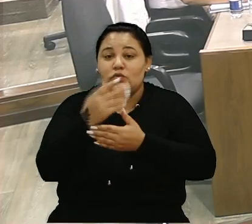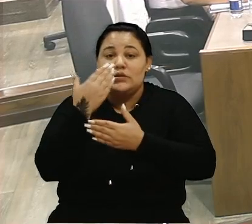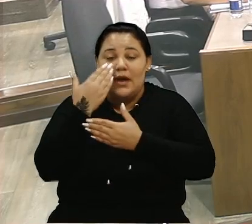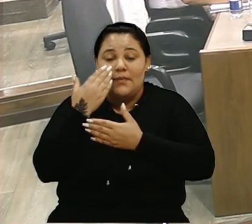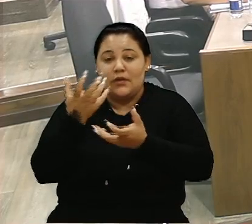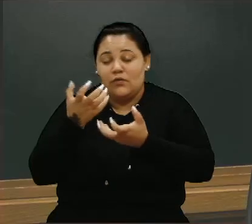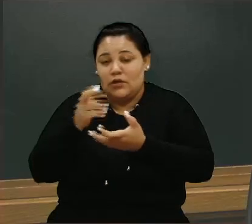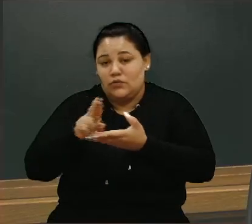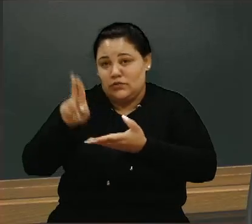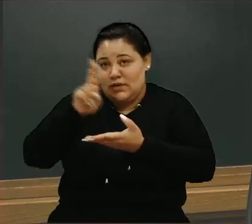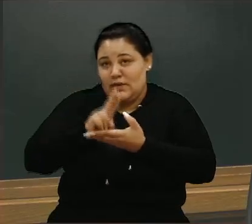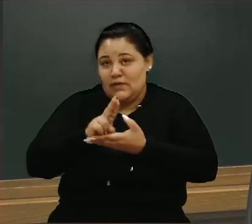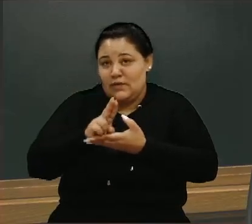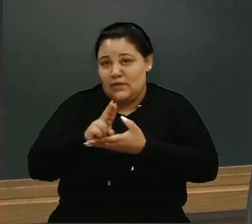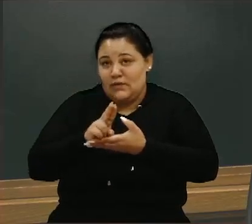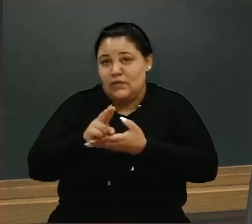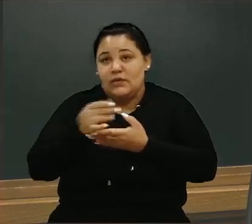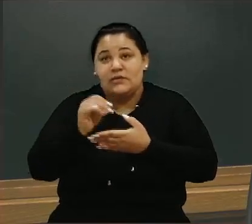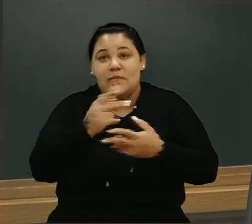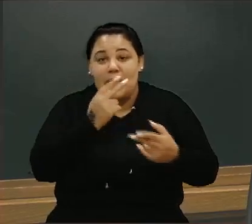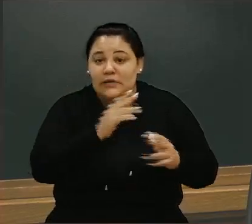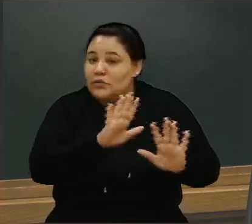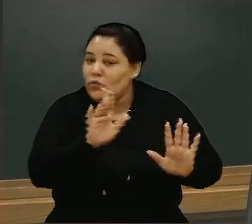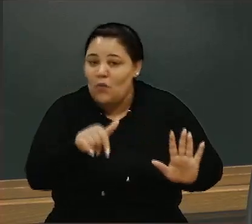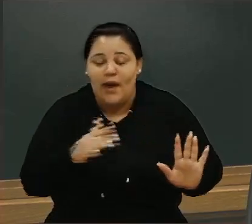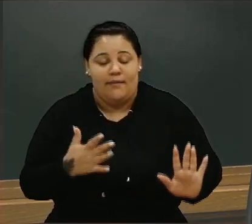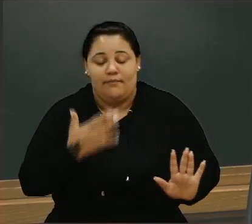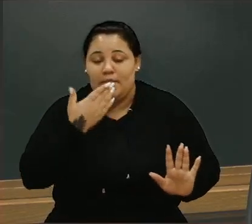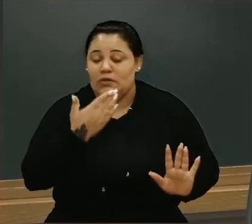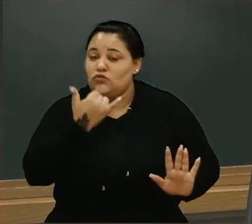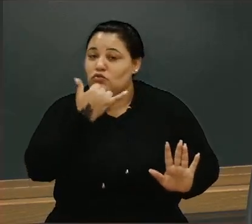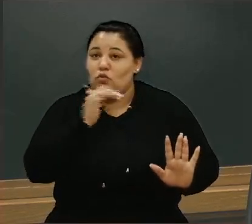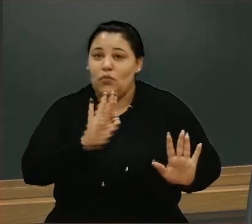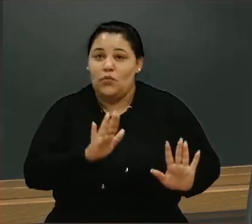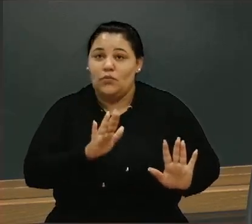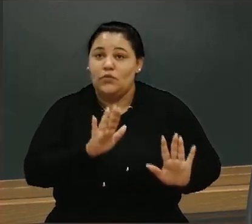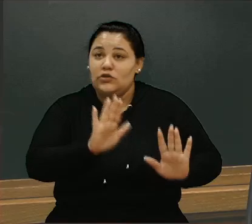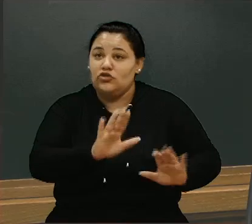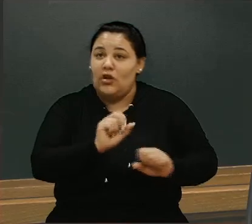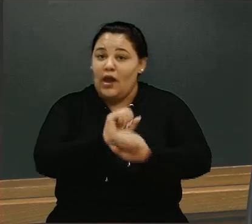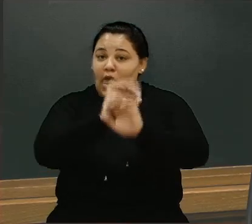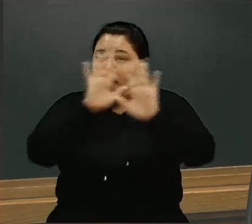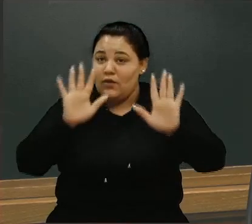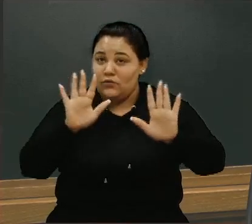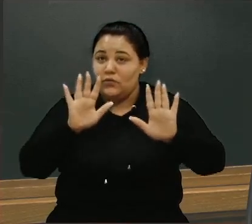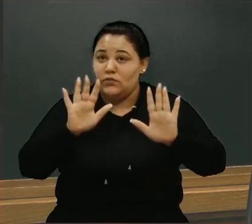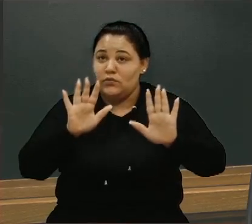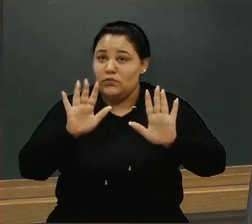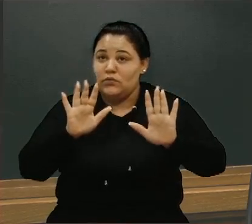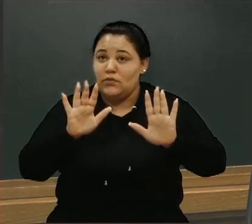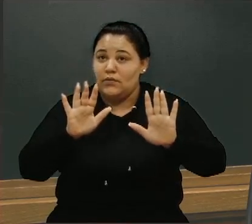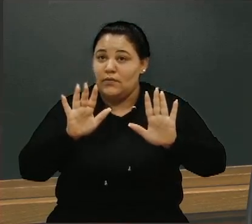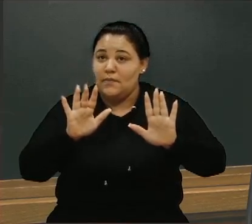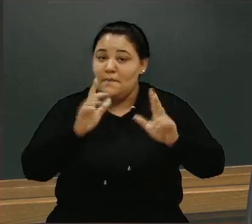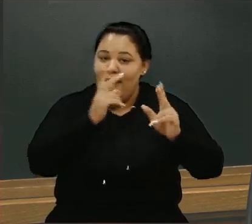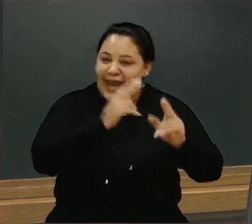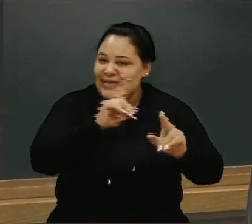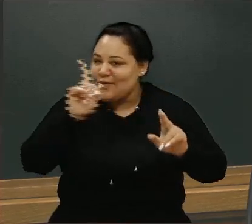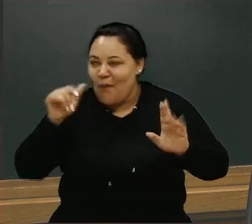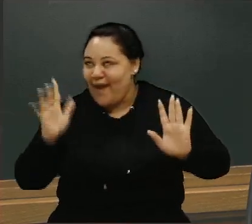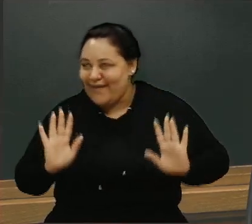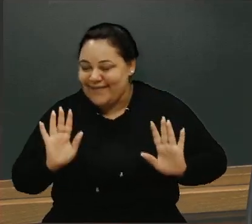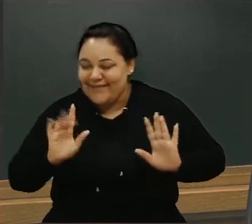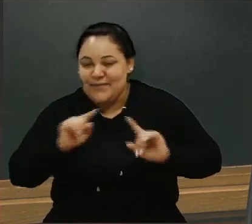usar se pareceu, não era para parecer, lhe peço desculpa, o que precisa ficar claro é que eu acho que parece, mas não é. Que eu